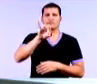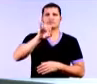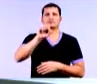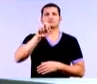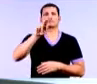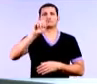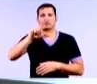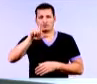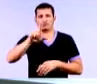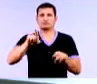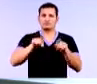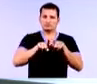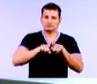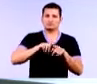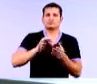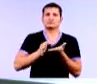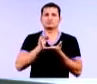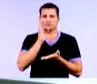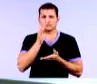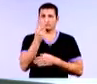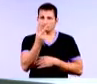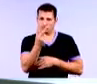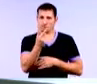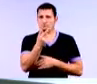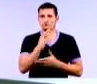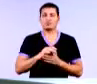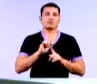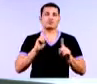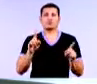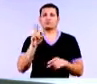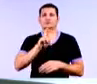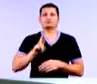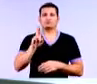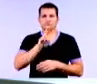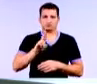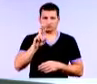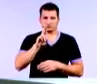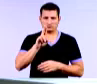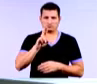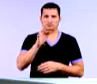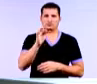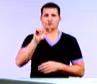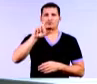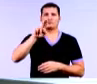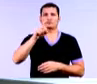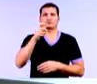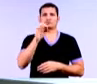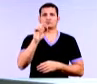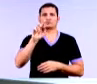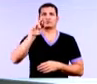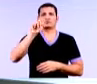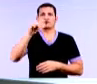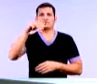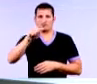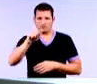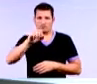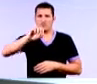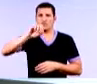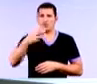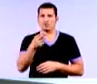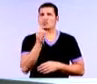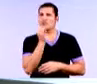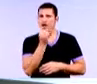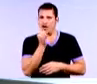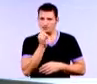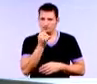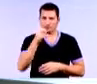e Java. Não vamos utilizar o fluxograma ou a descrição narrativa. Essas duas são de